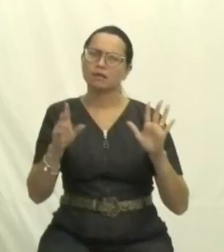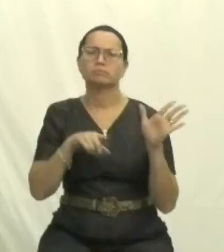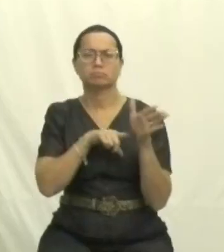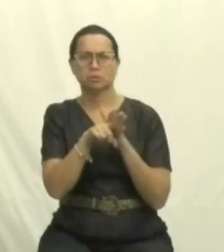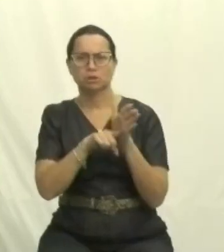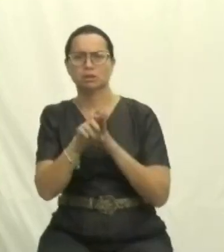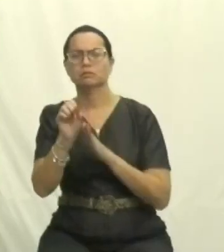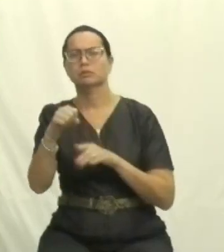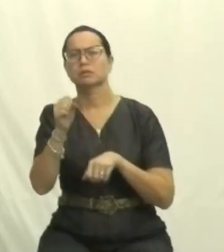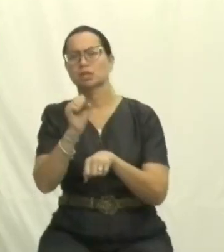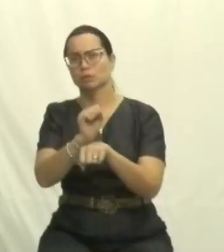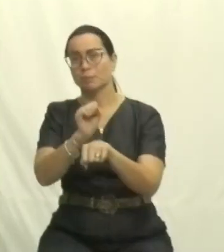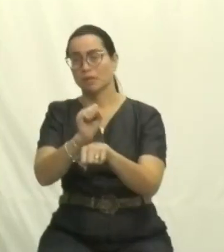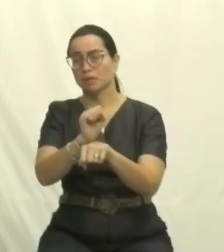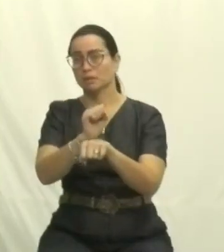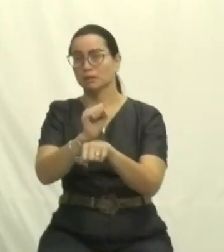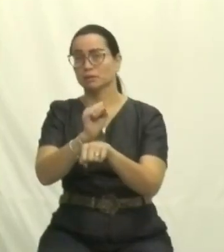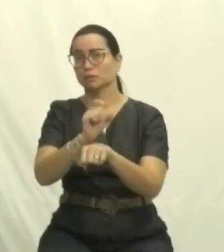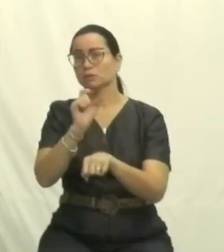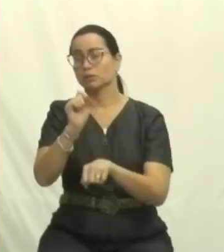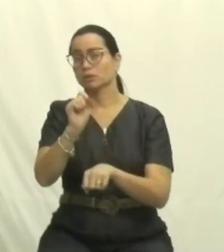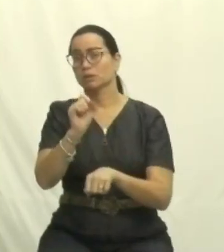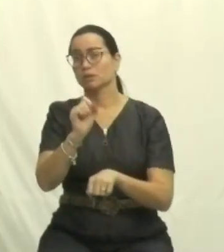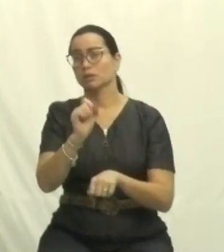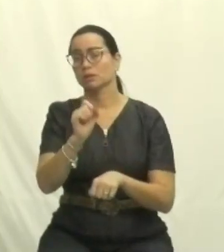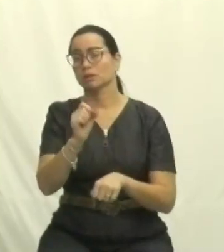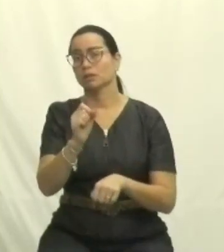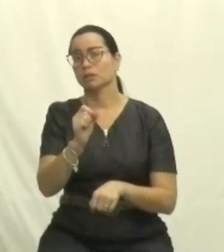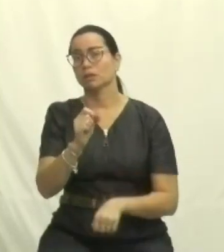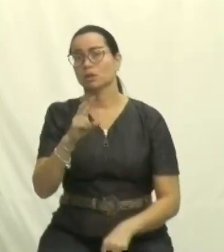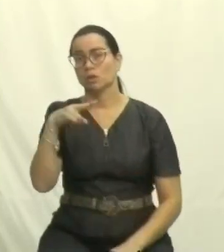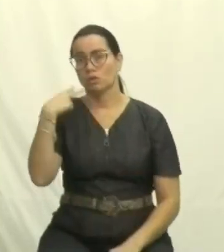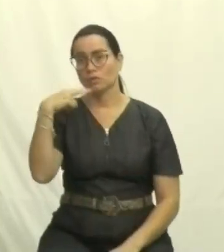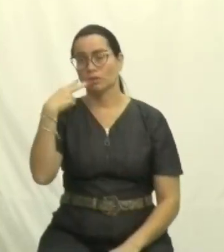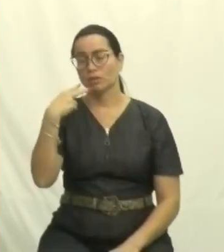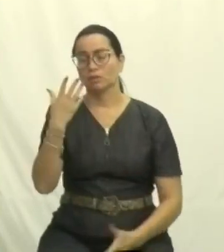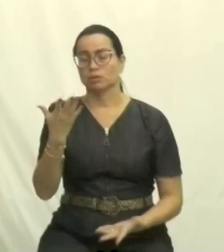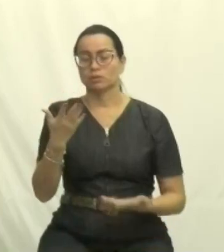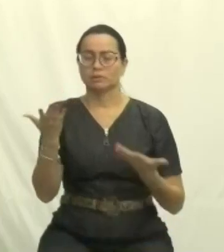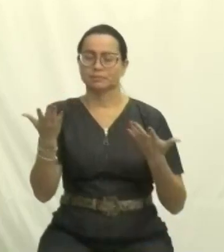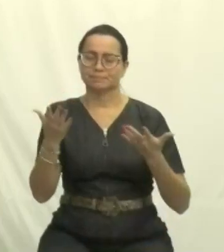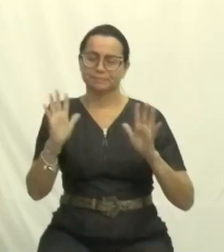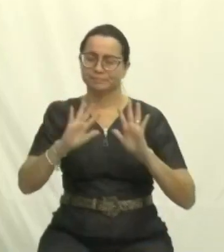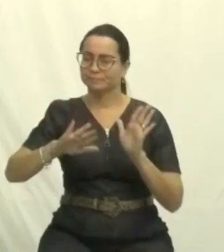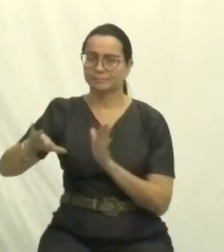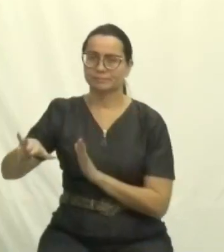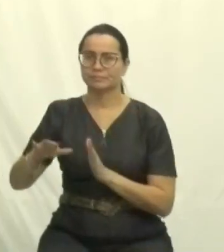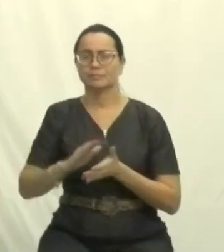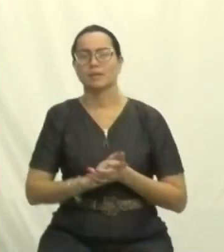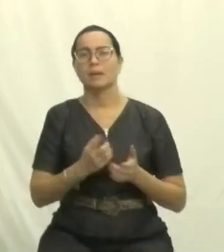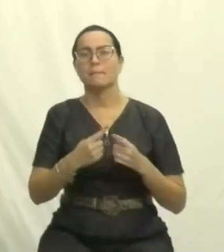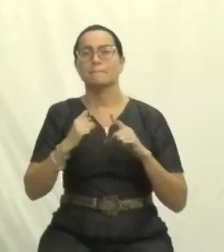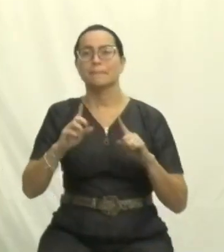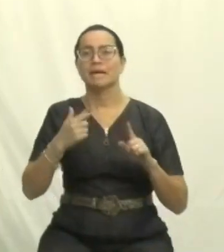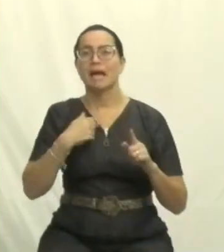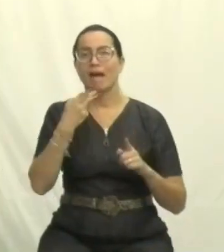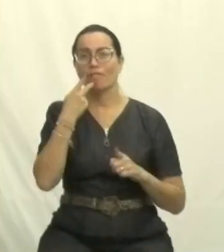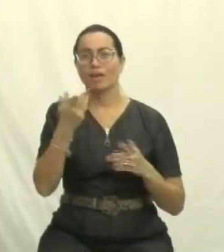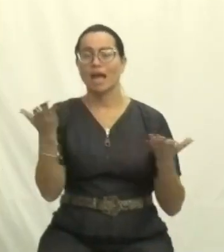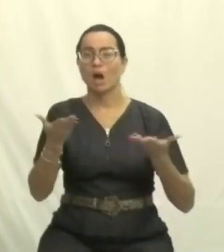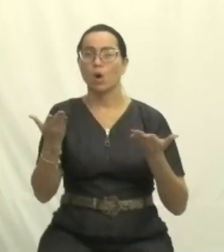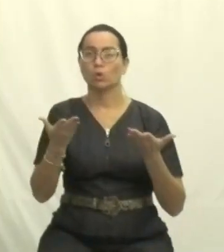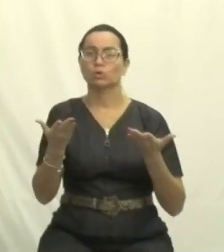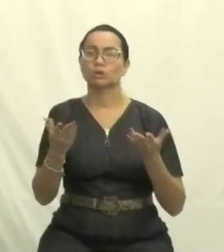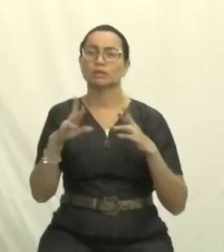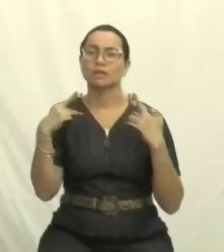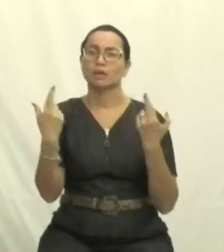aí o próprio destaque do vereador líder do governo. Mas eu quero trazer uma situação muito legal que aconteceu hoje na